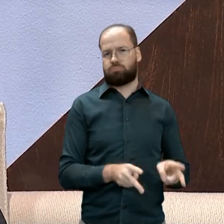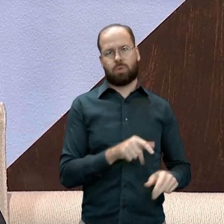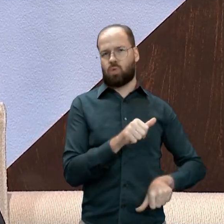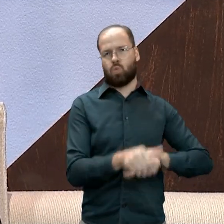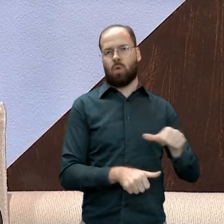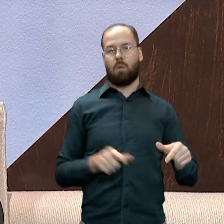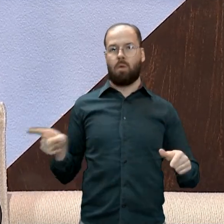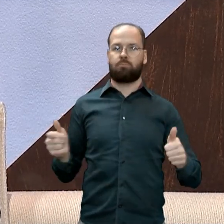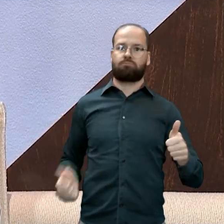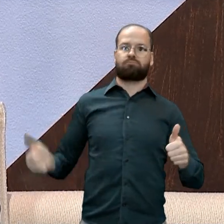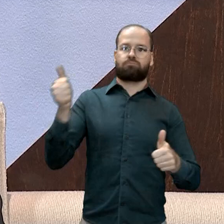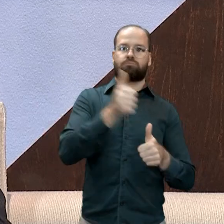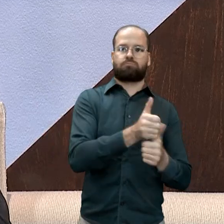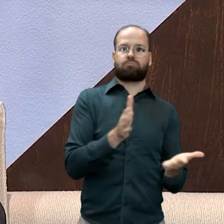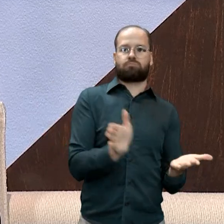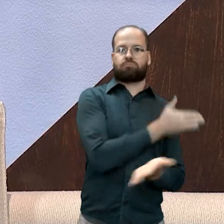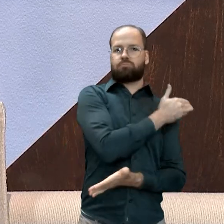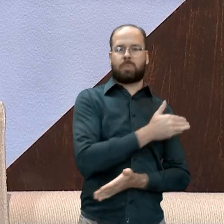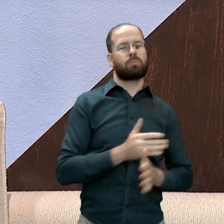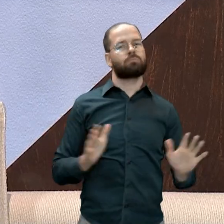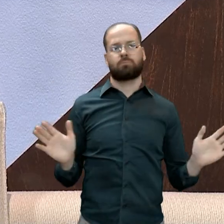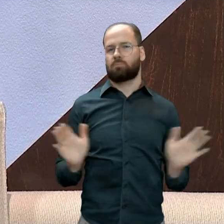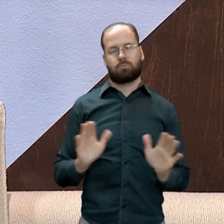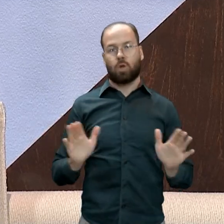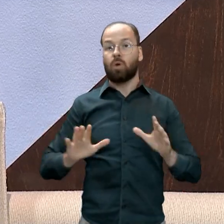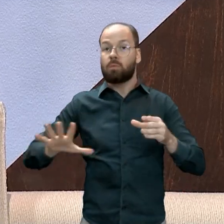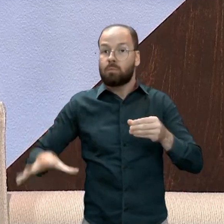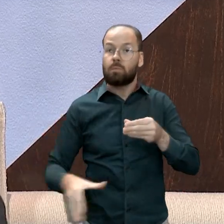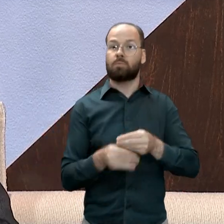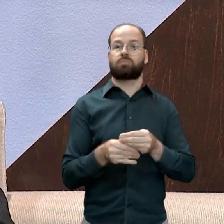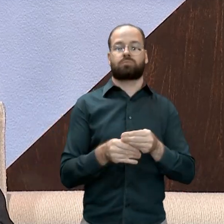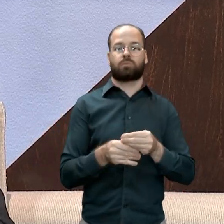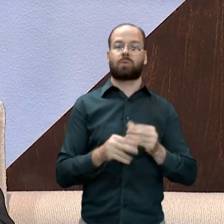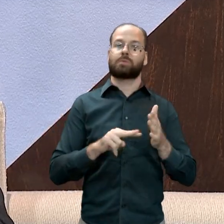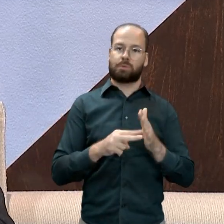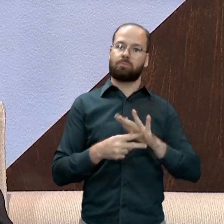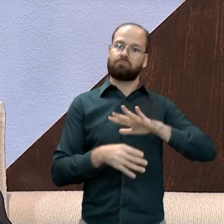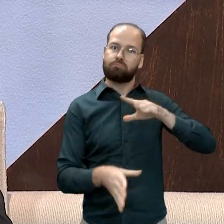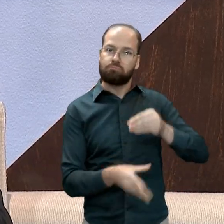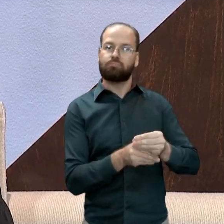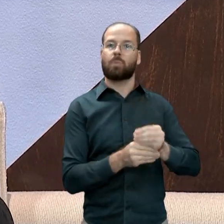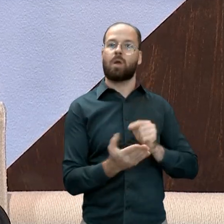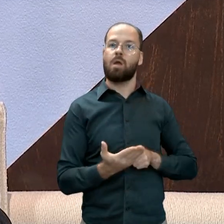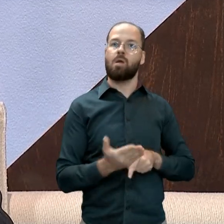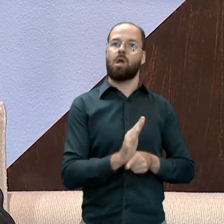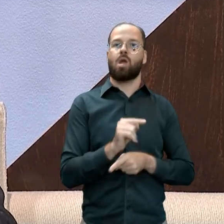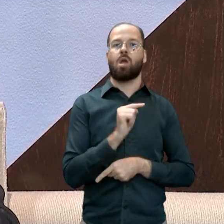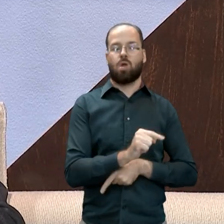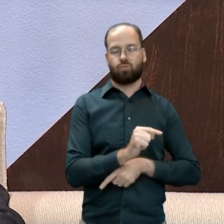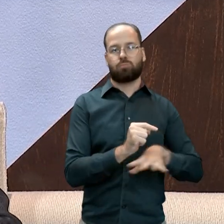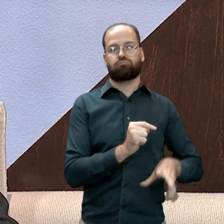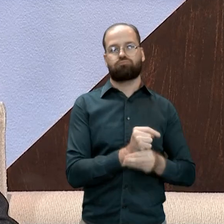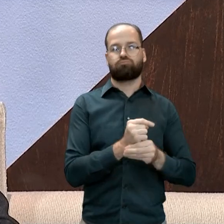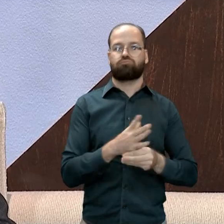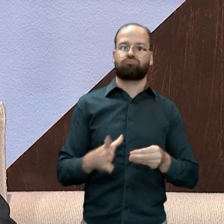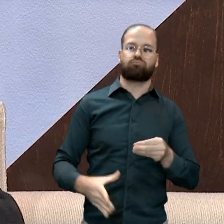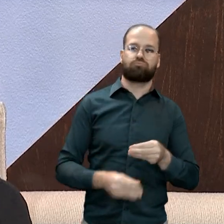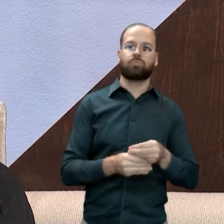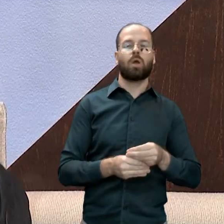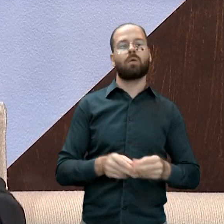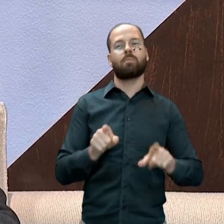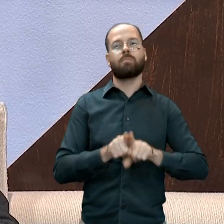substitui a outra. Então, todas as inovações tecnológicas de construção civil, elas entram de forma complementar, como se fosse